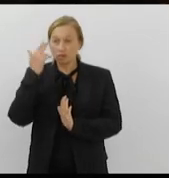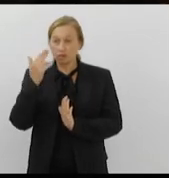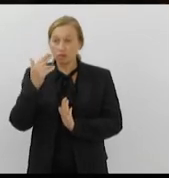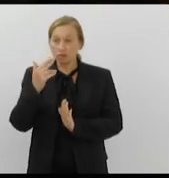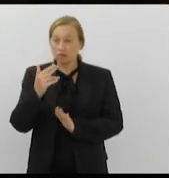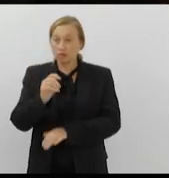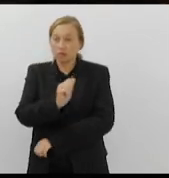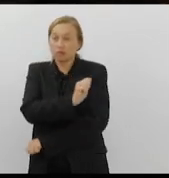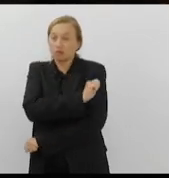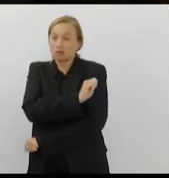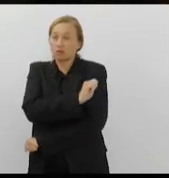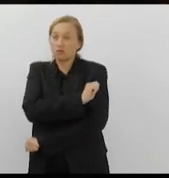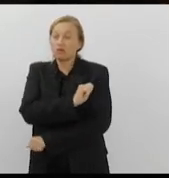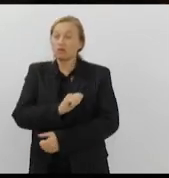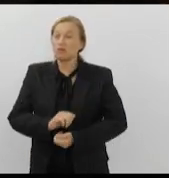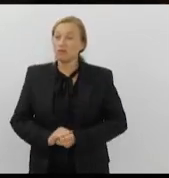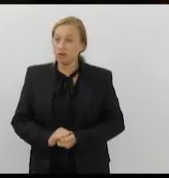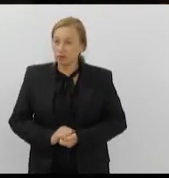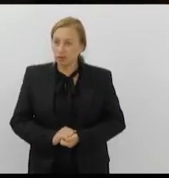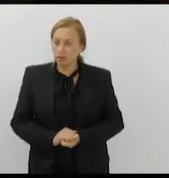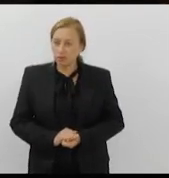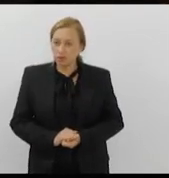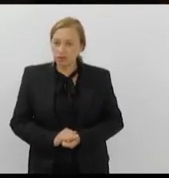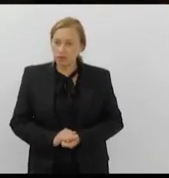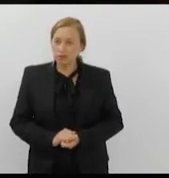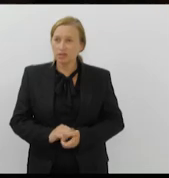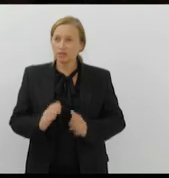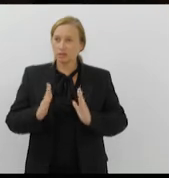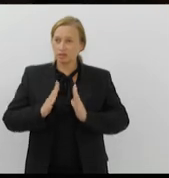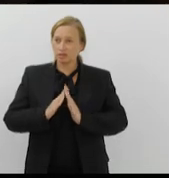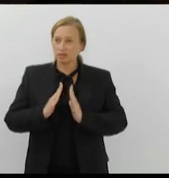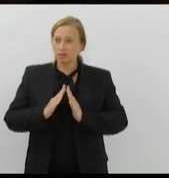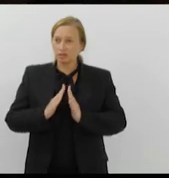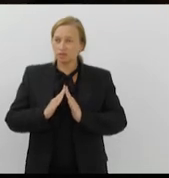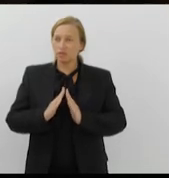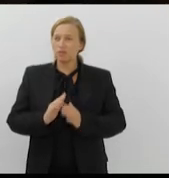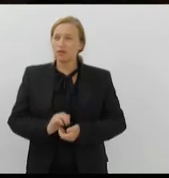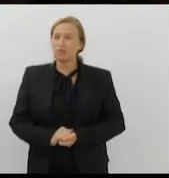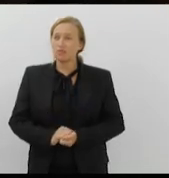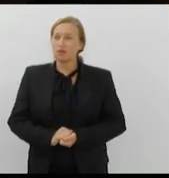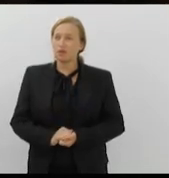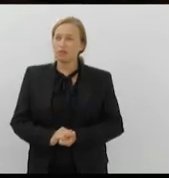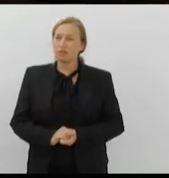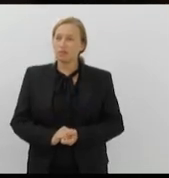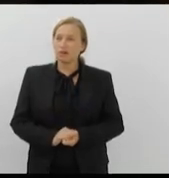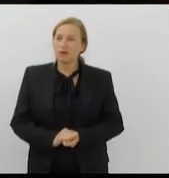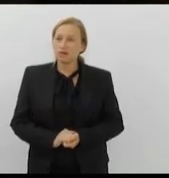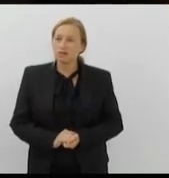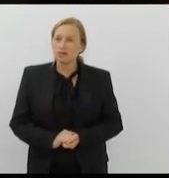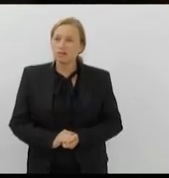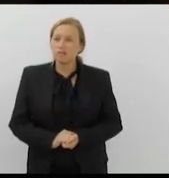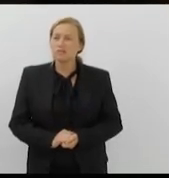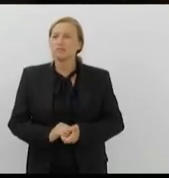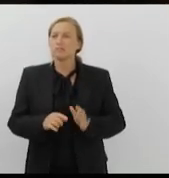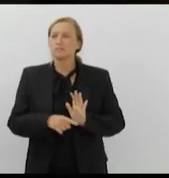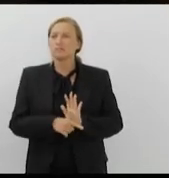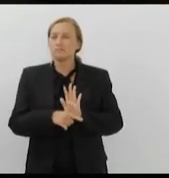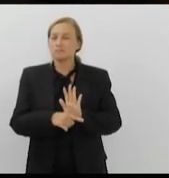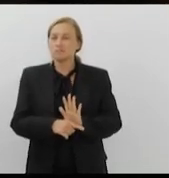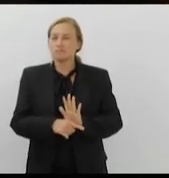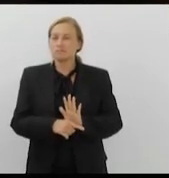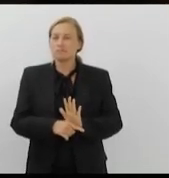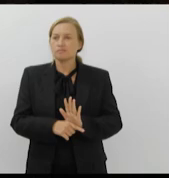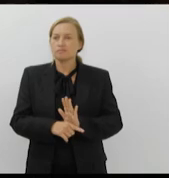universidades estaduais. Tramita na casa o projeto de nossa autoria, que é a criação do Fundo Estadual de Assistência Estudantil.